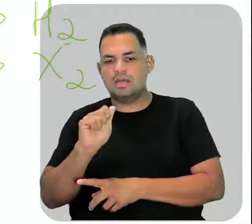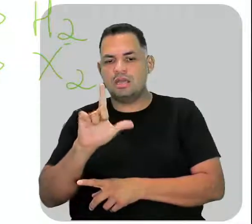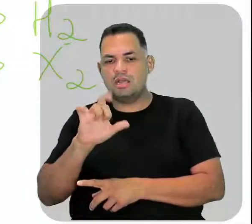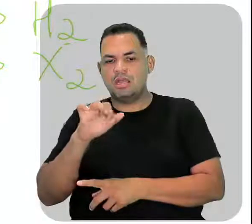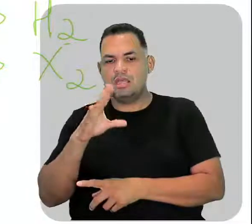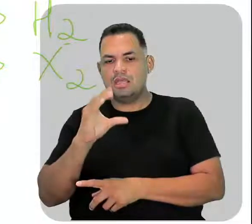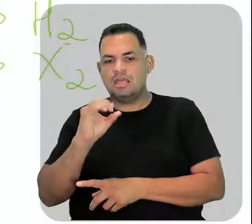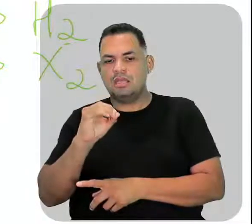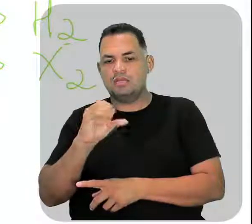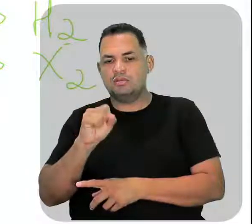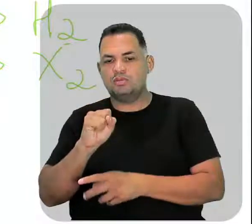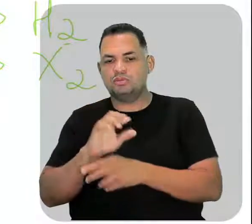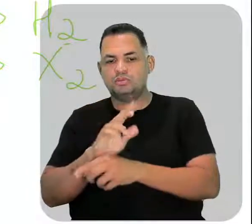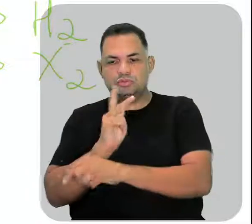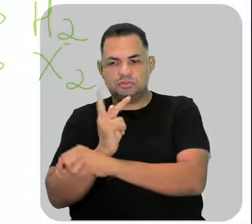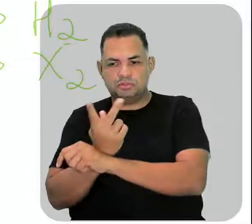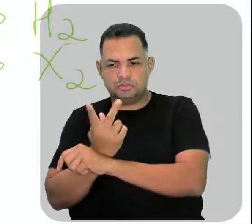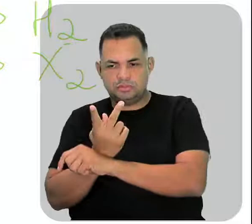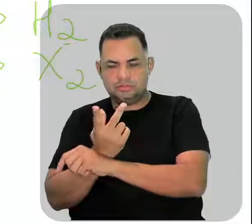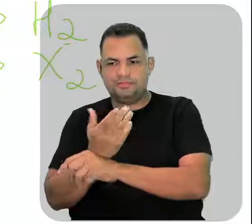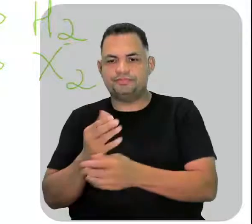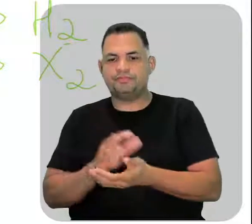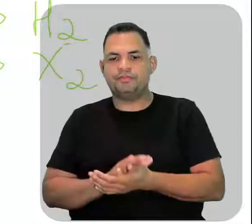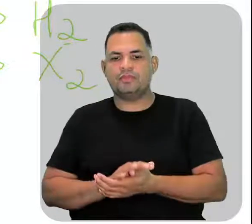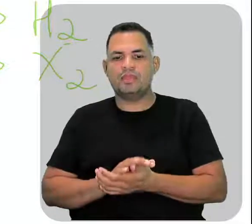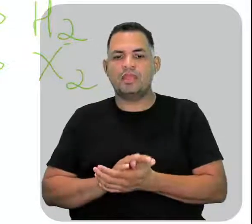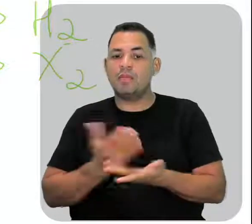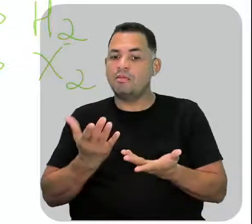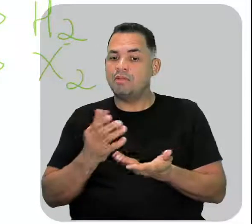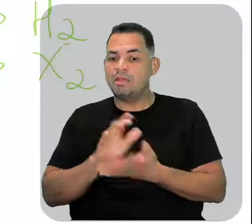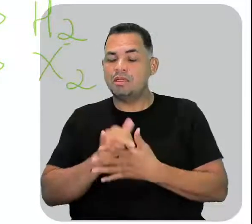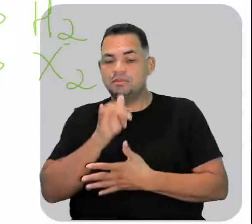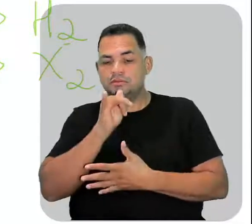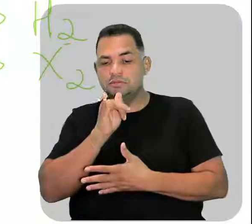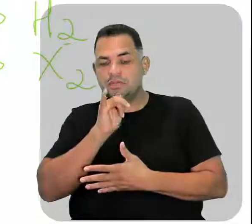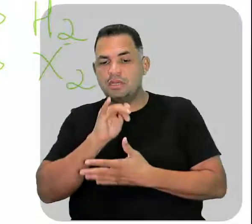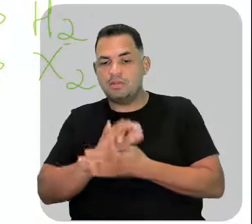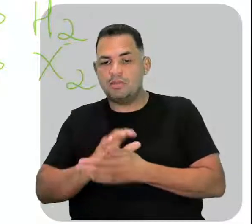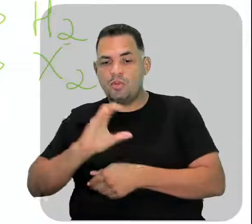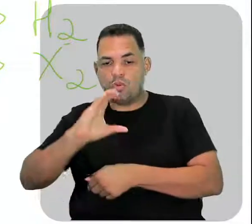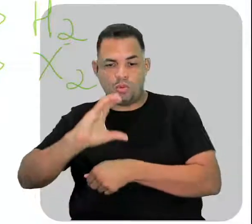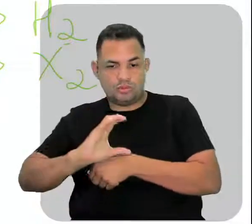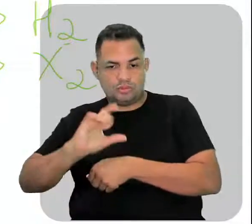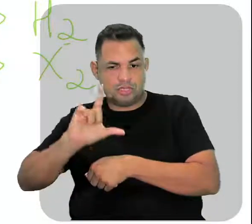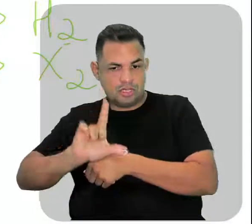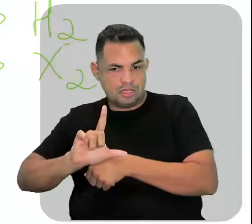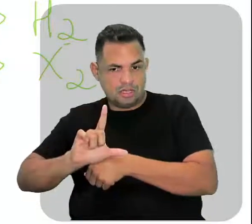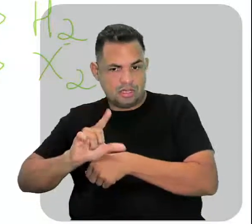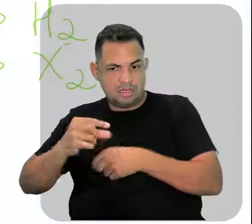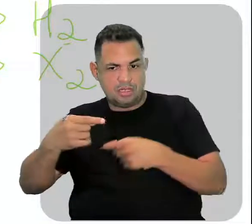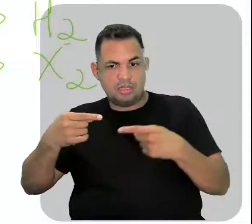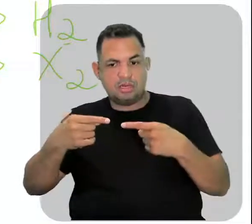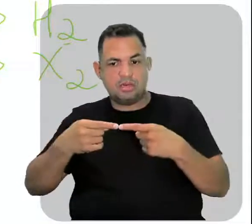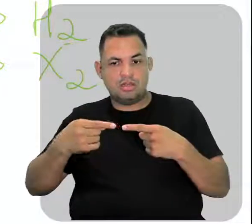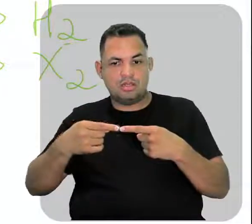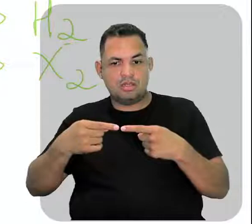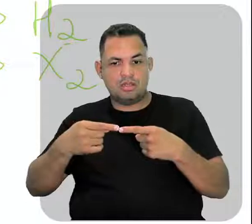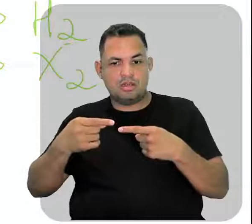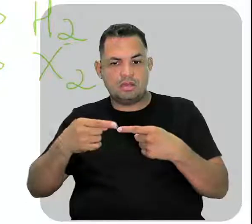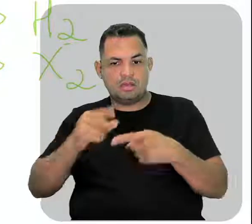adição de substâncias como, por exemplo, o cloro, que é um halogênio, ligado ao